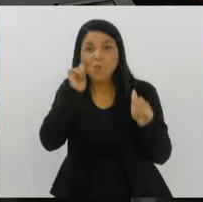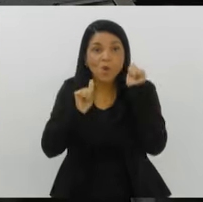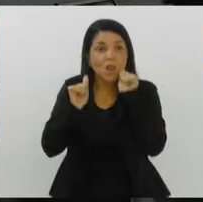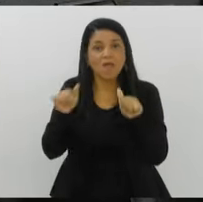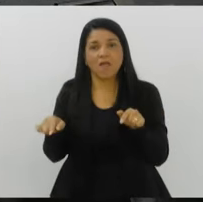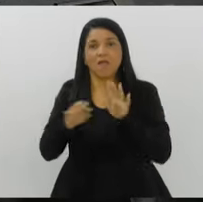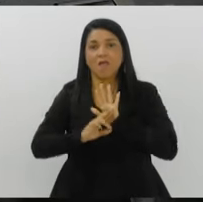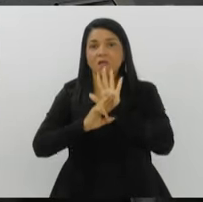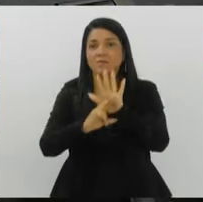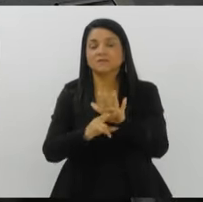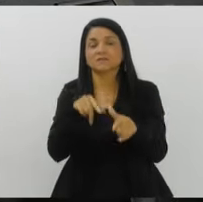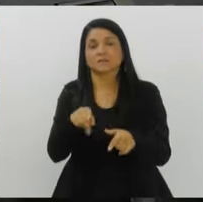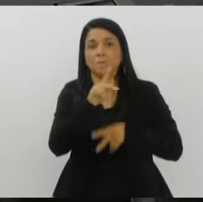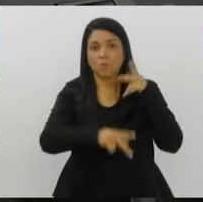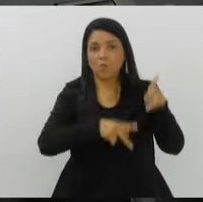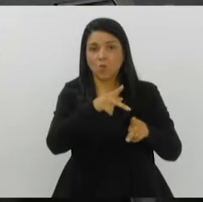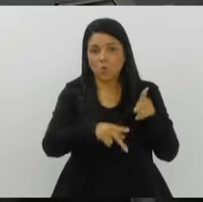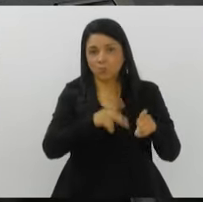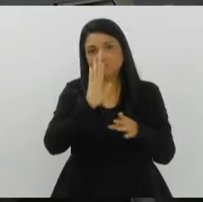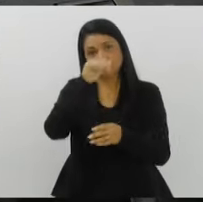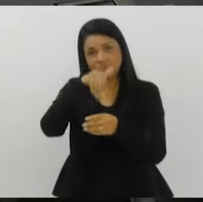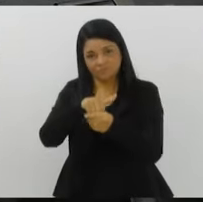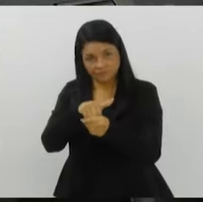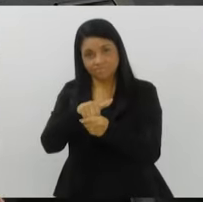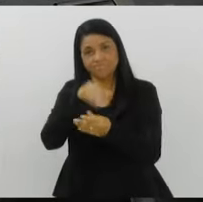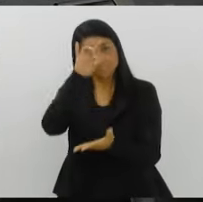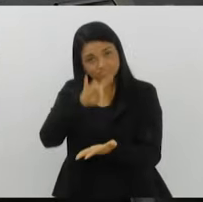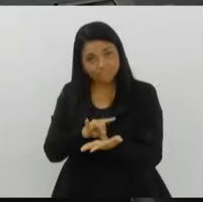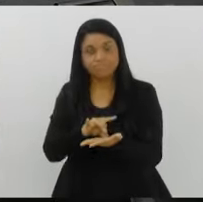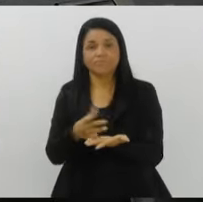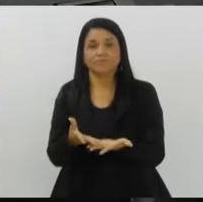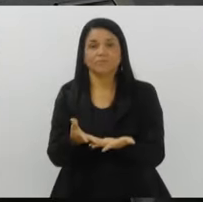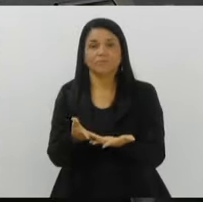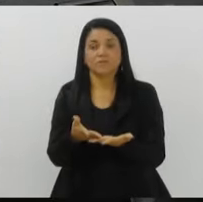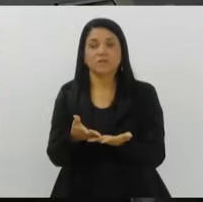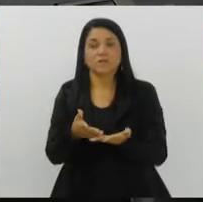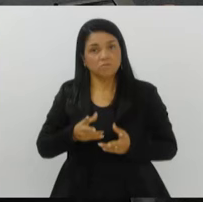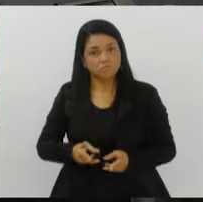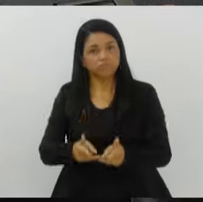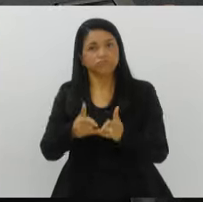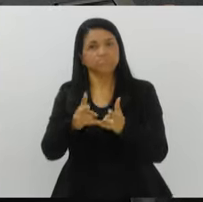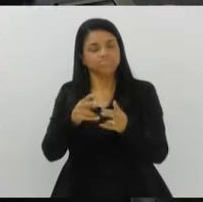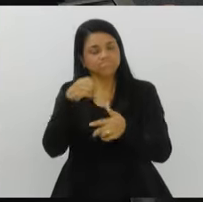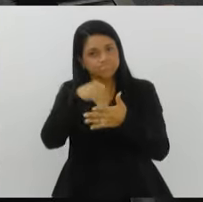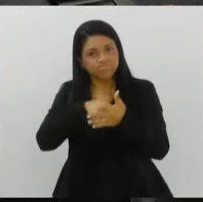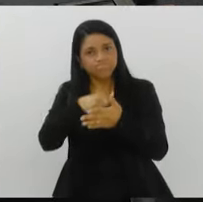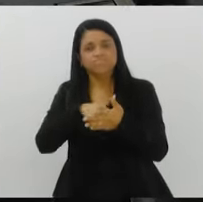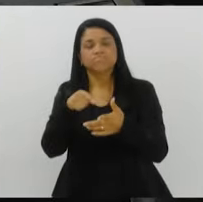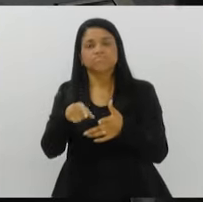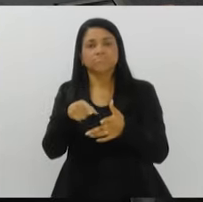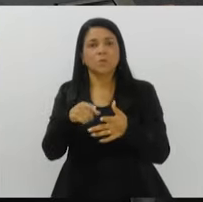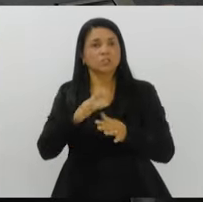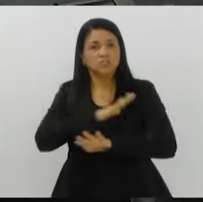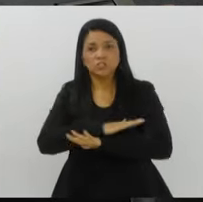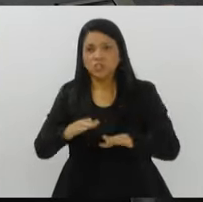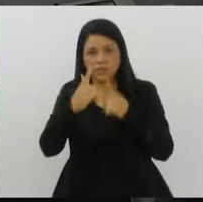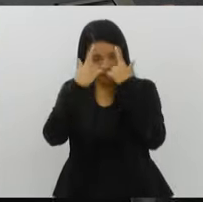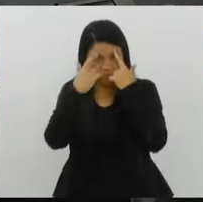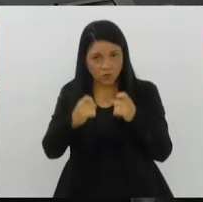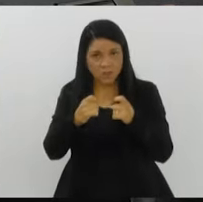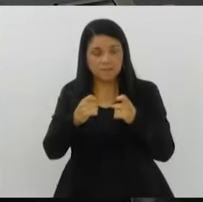eleitas pelo povo legitimamente. Vamos até o fim. Basta de agressão, basta de